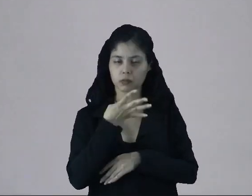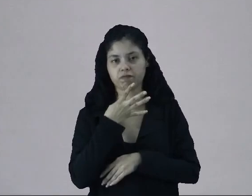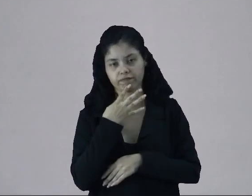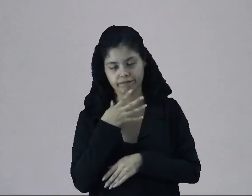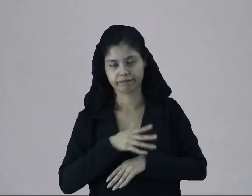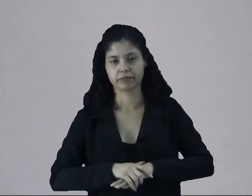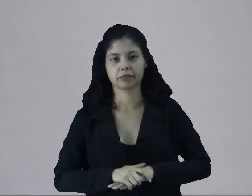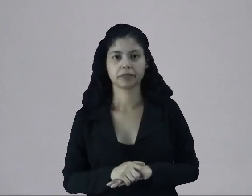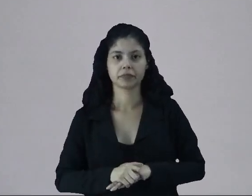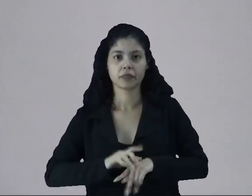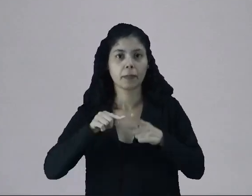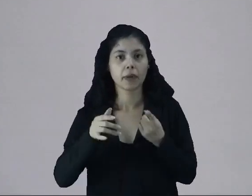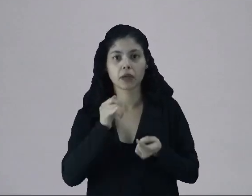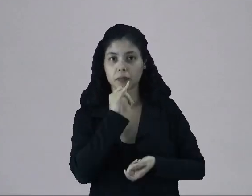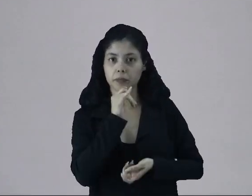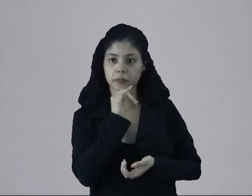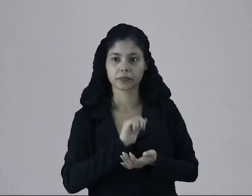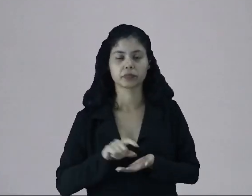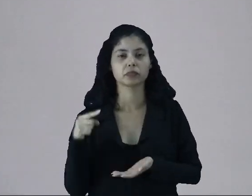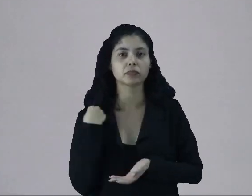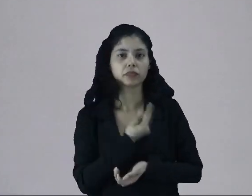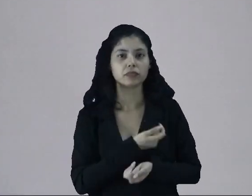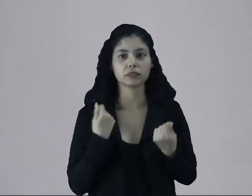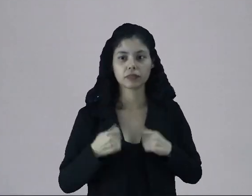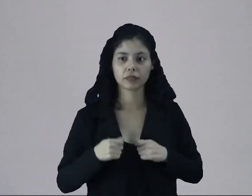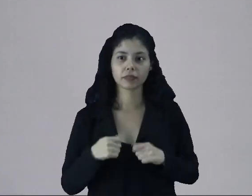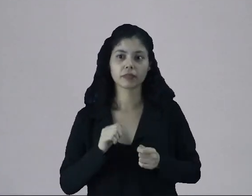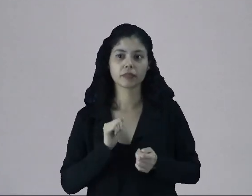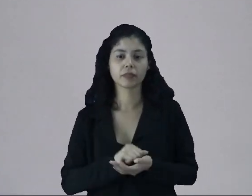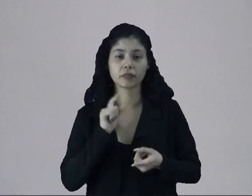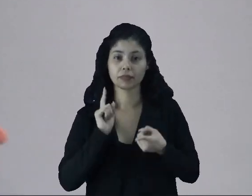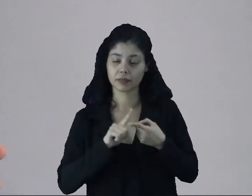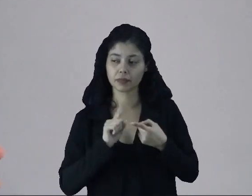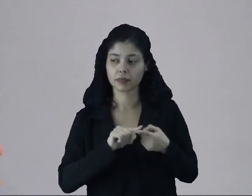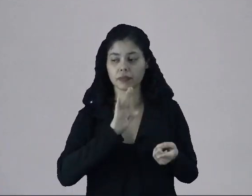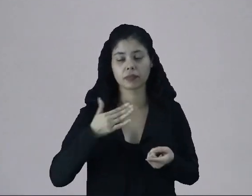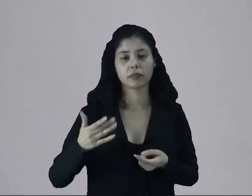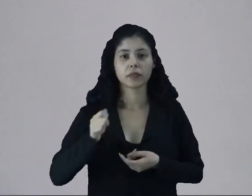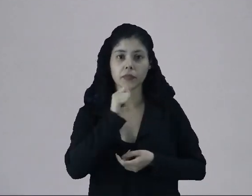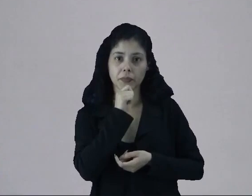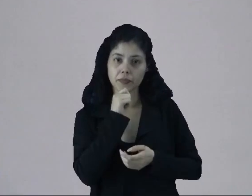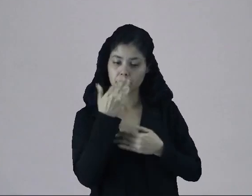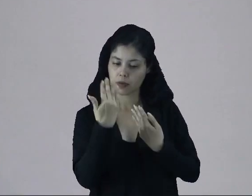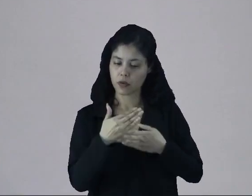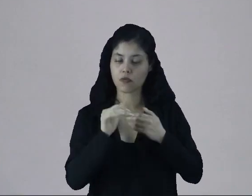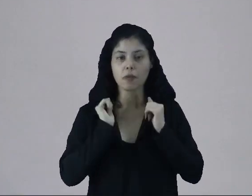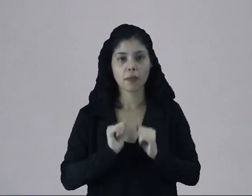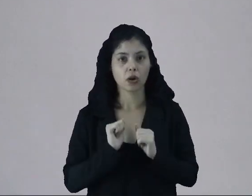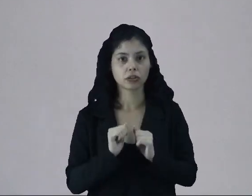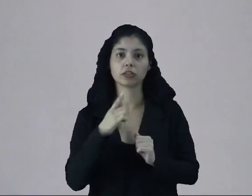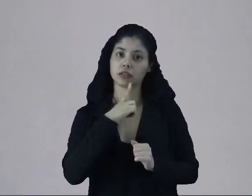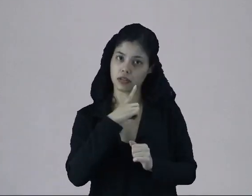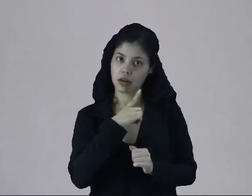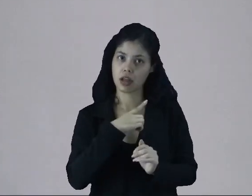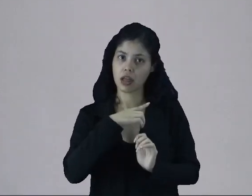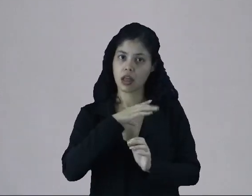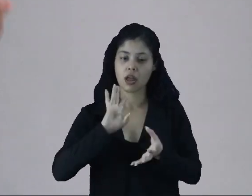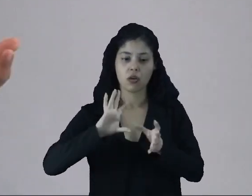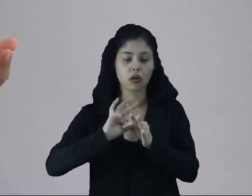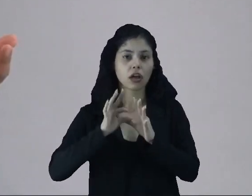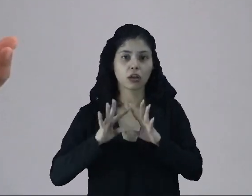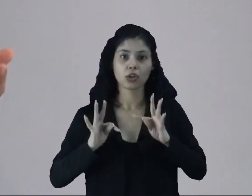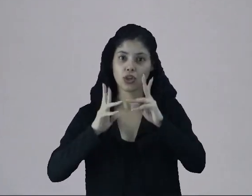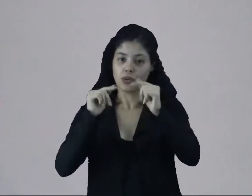aí. Mas são exemplos que a gente precisa dar, porque quando você está lá na prova, pode ter uma questão que vai contextualizar todos